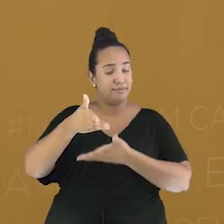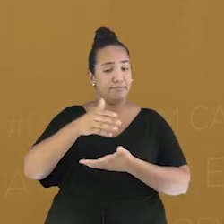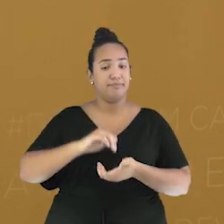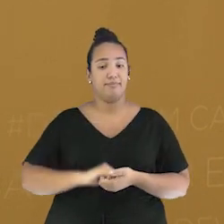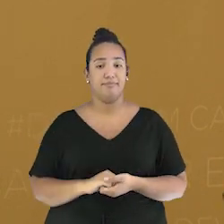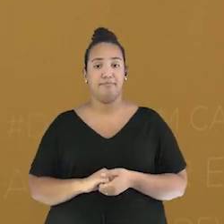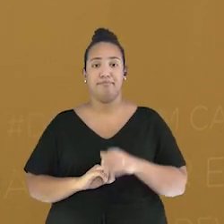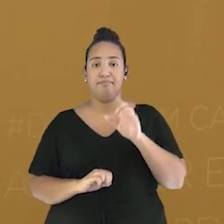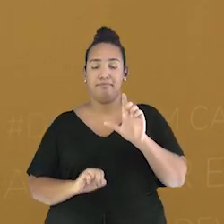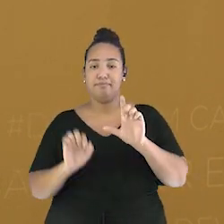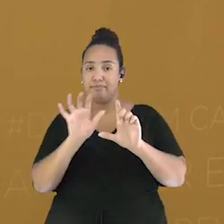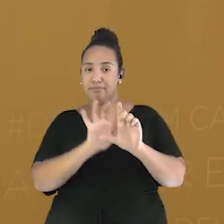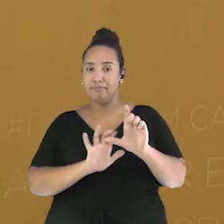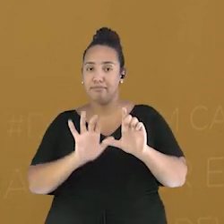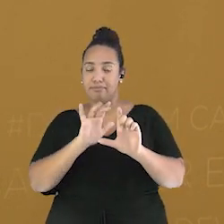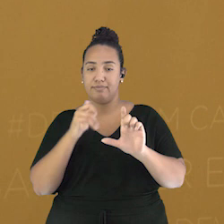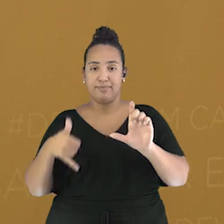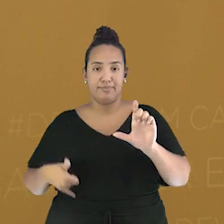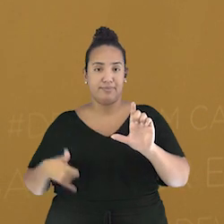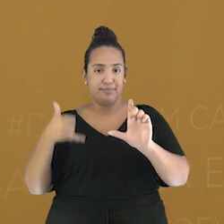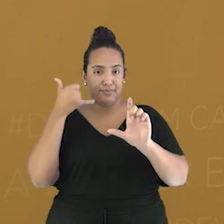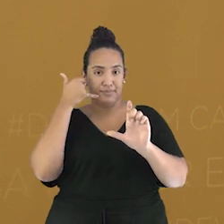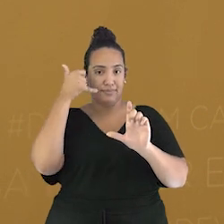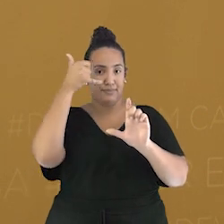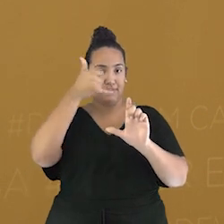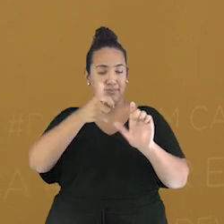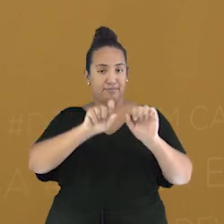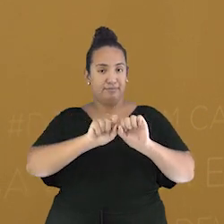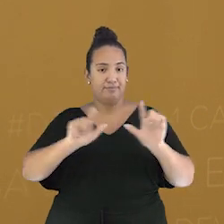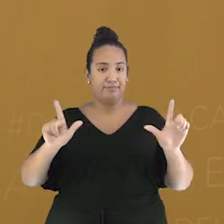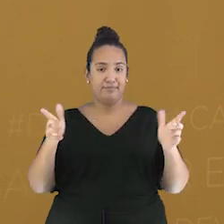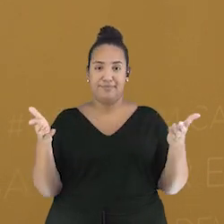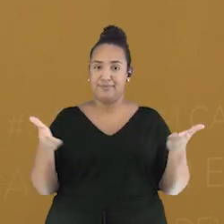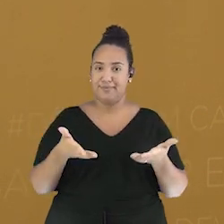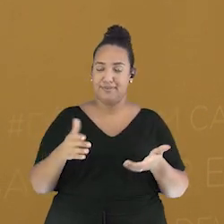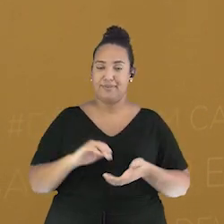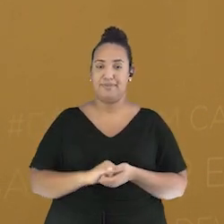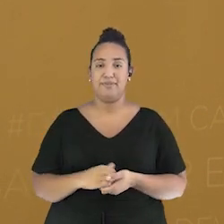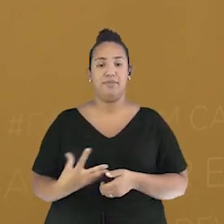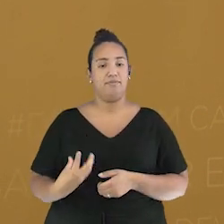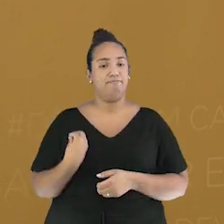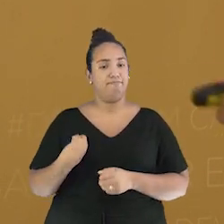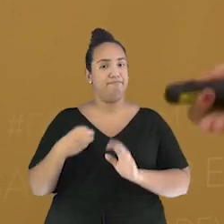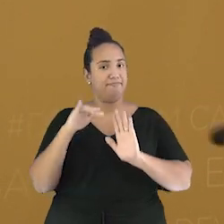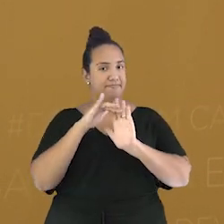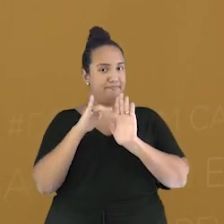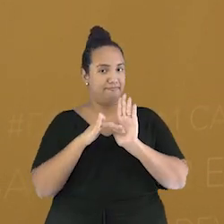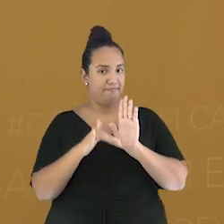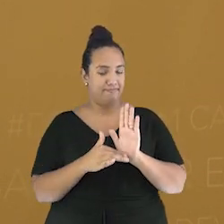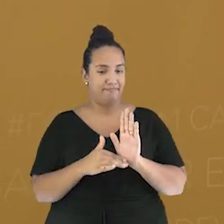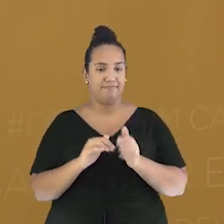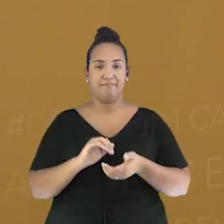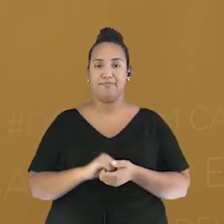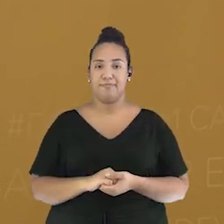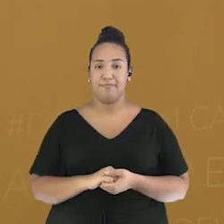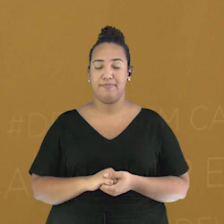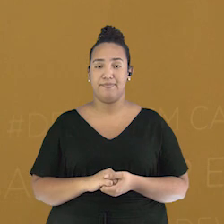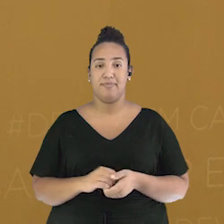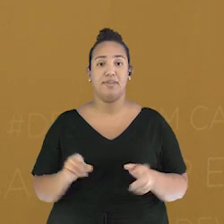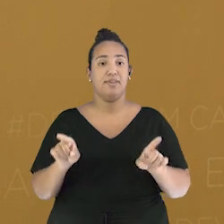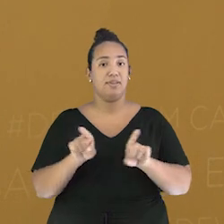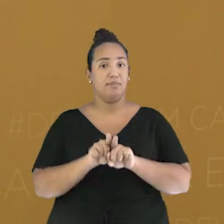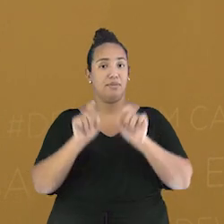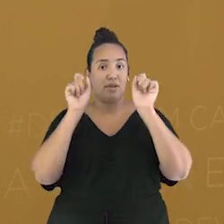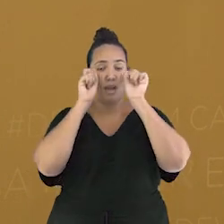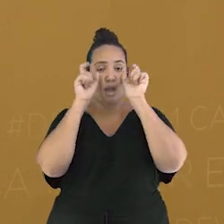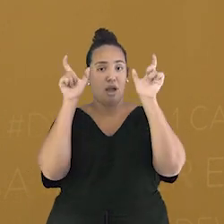seu celular e apontar para o QR Code que está aqui na sua telinha. Então marque a sua presença aqui comigo. Ah, e